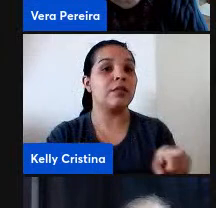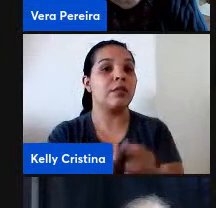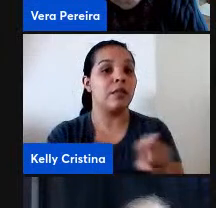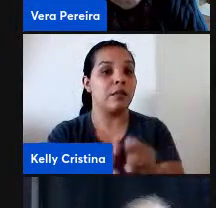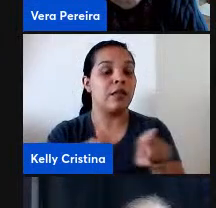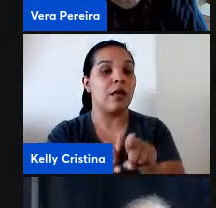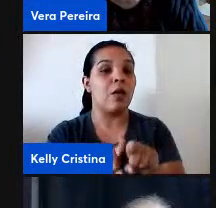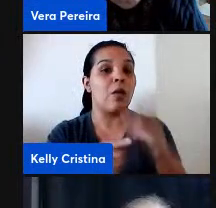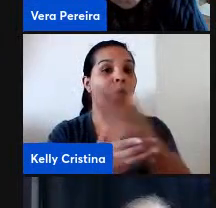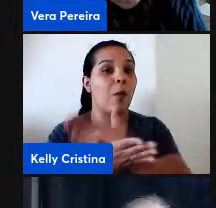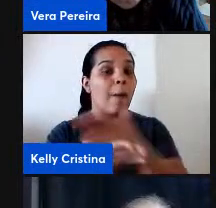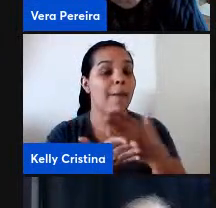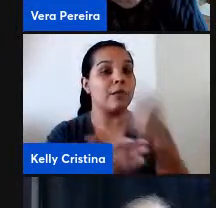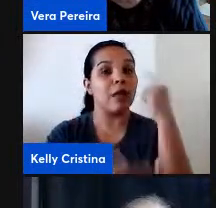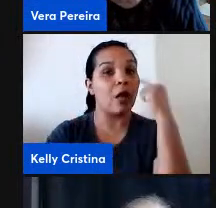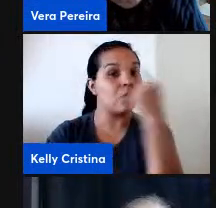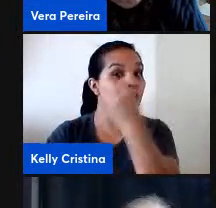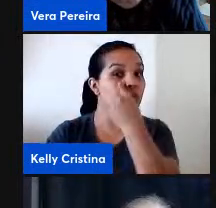pelos olhos, nós